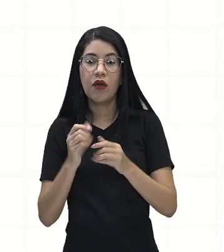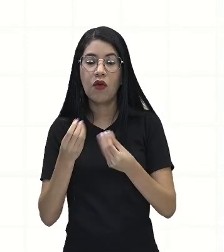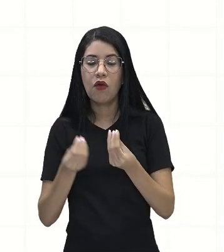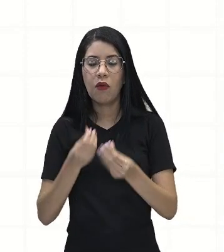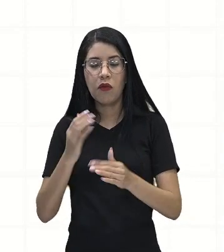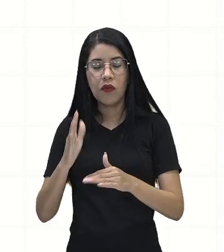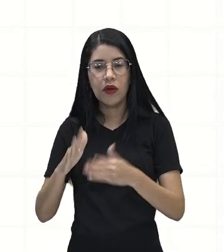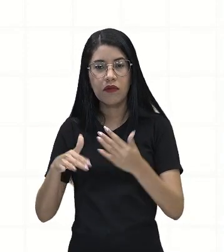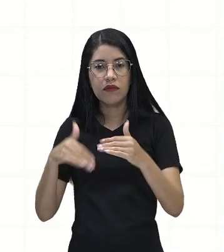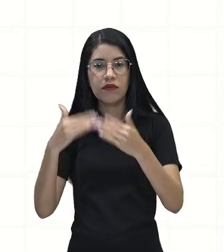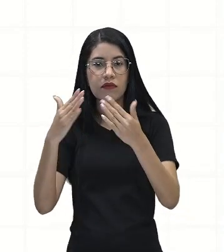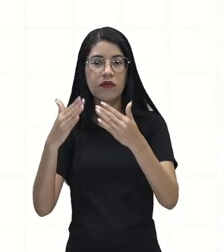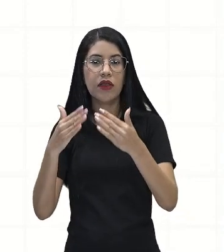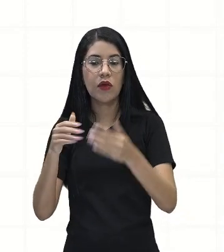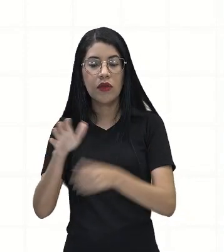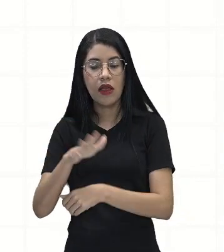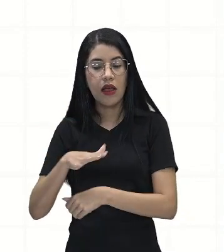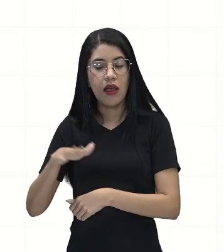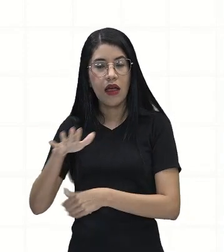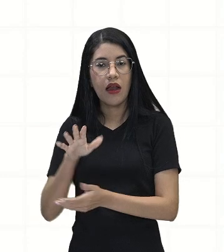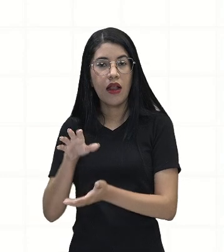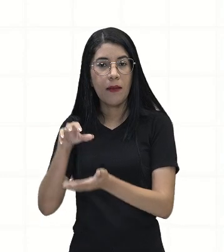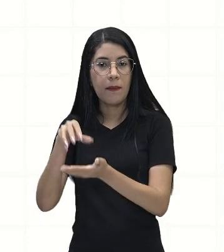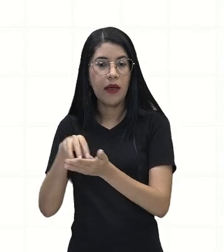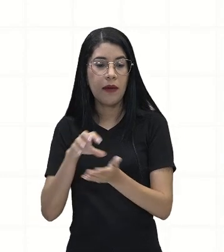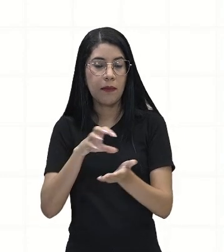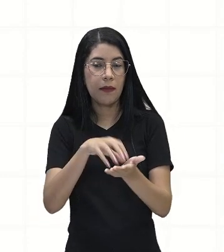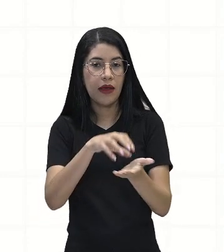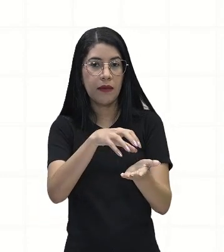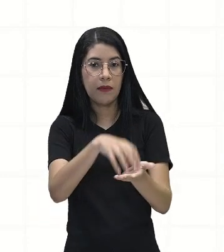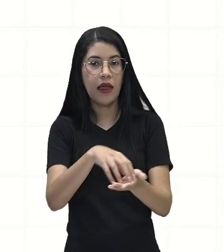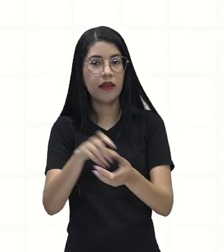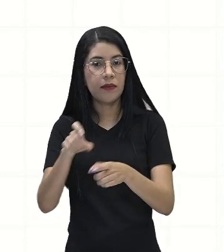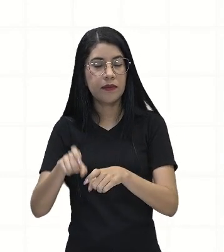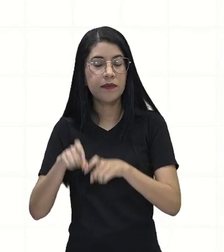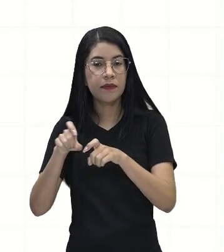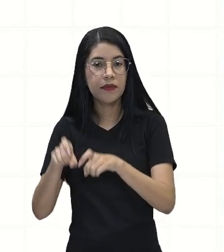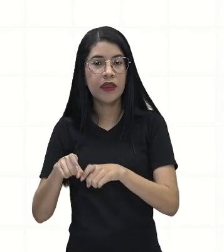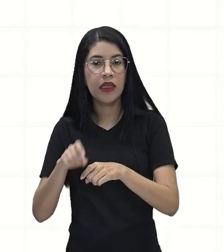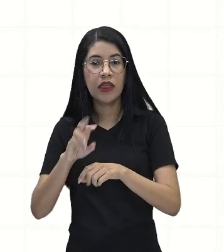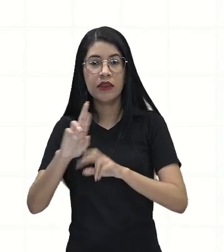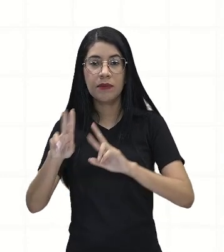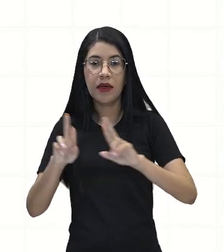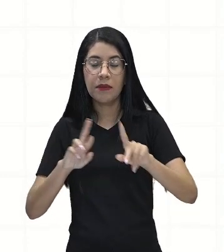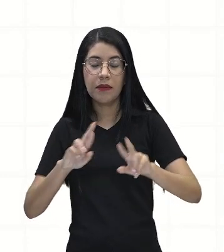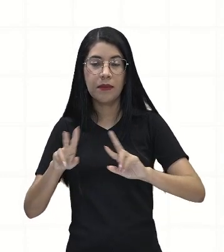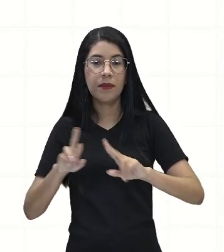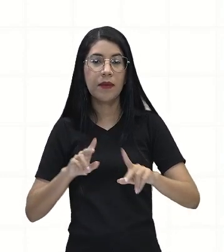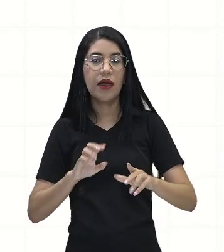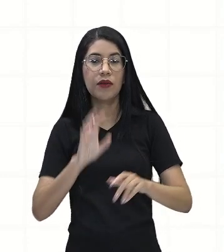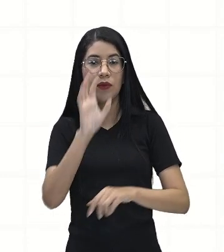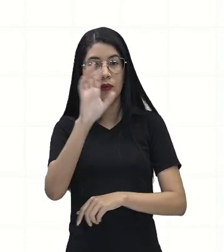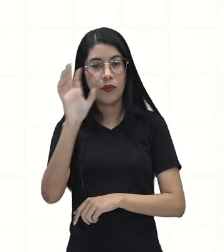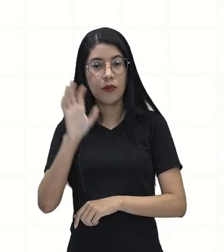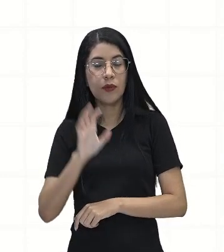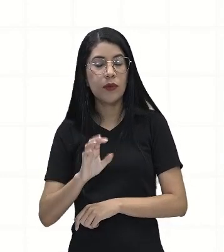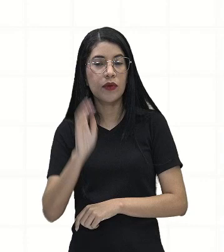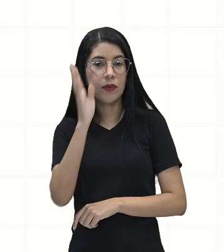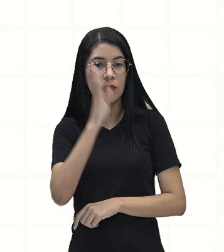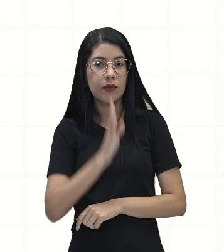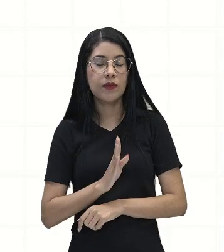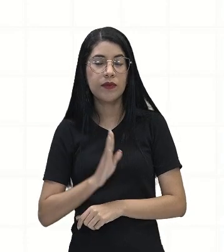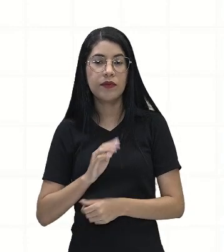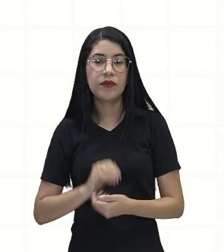evolução das áreas dos estabelecimentos agropecuários, né, nas diferentes regiões do nosso país,